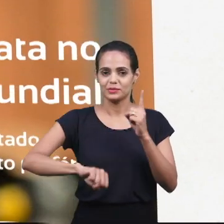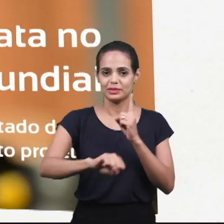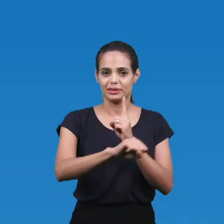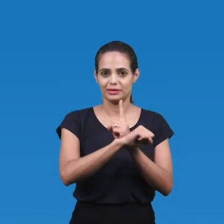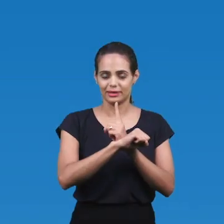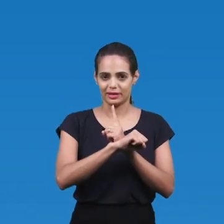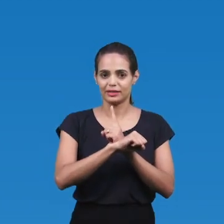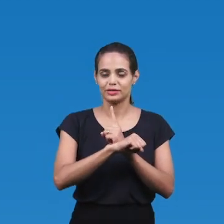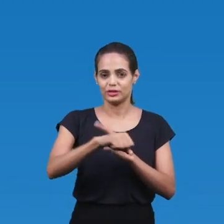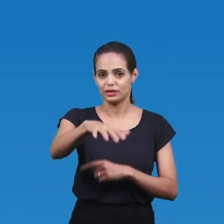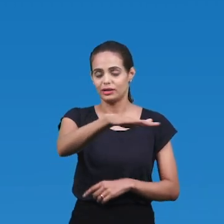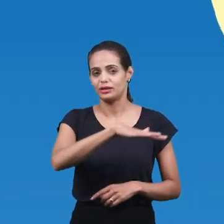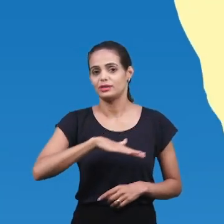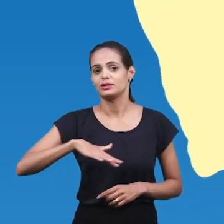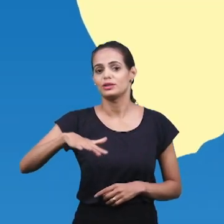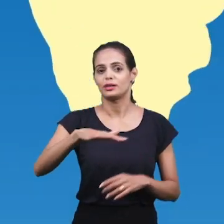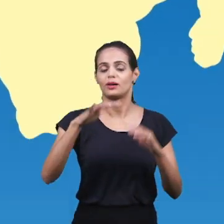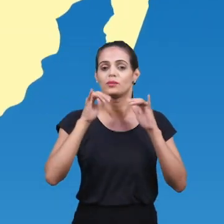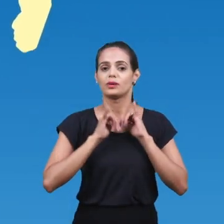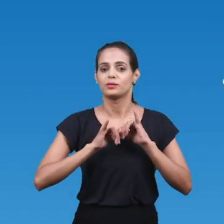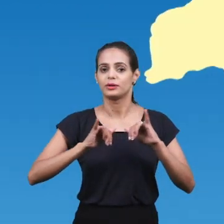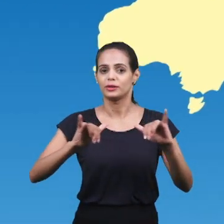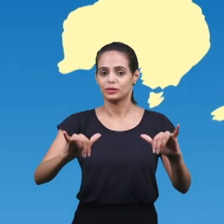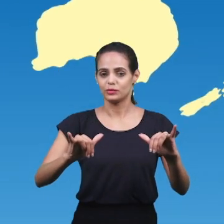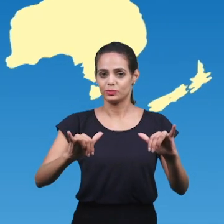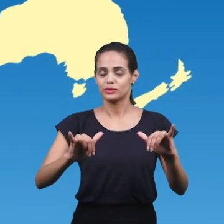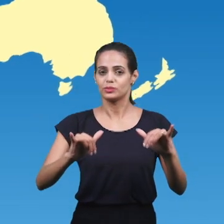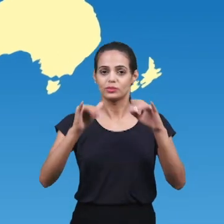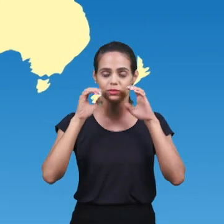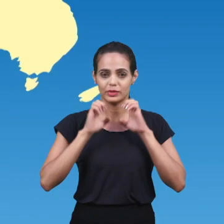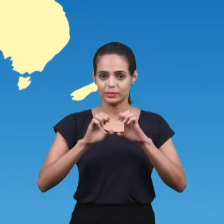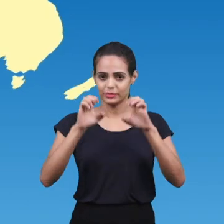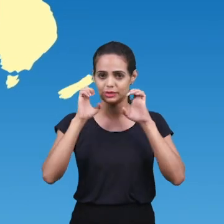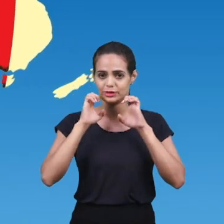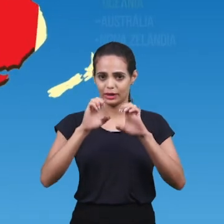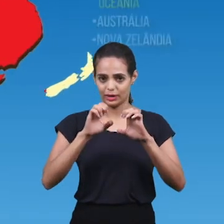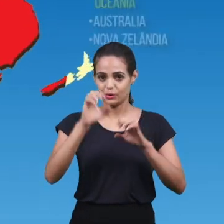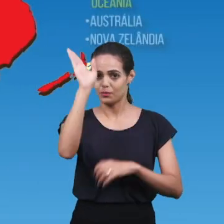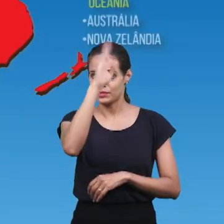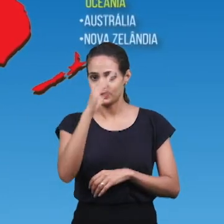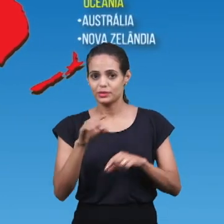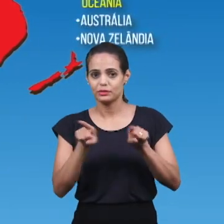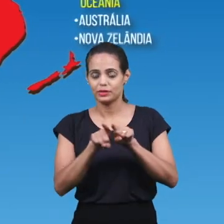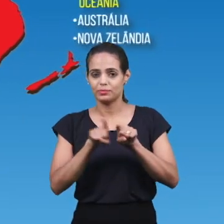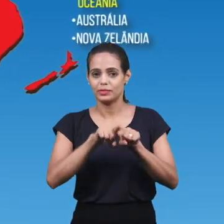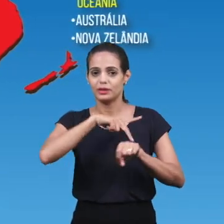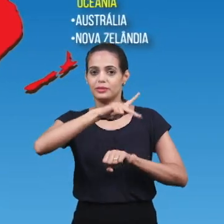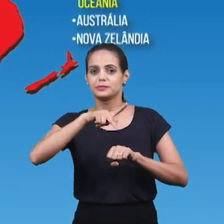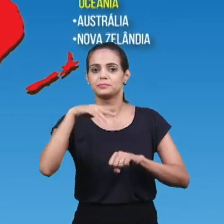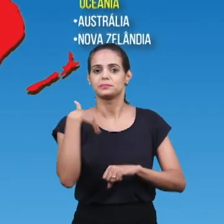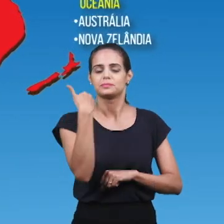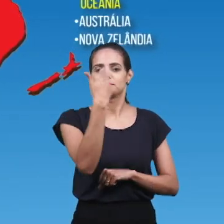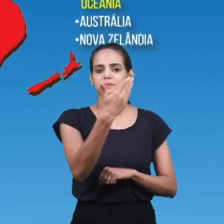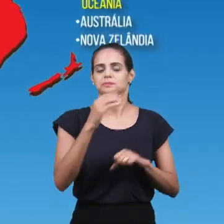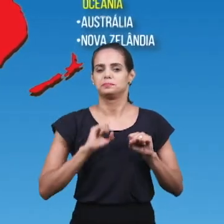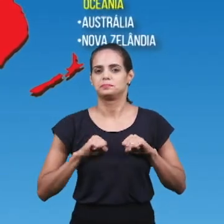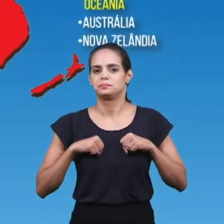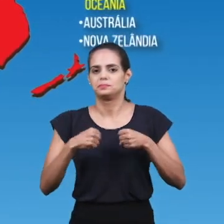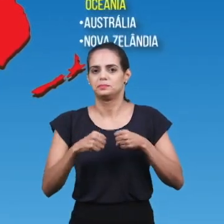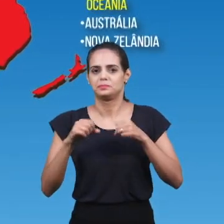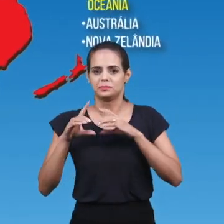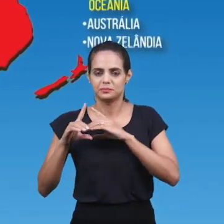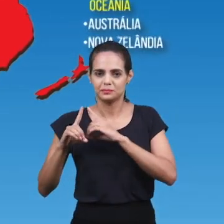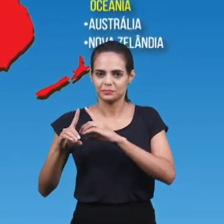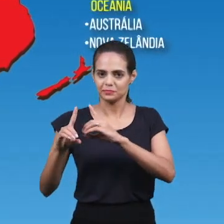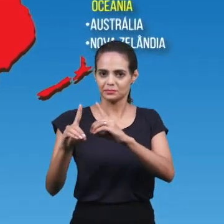em geral as ações referentes ao anúncio do Evangelho no Brasil e exterior, ao fortalecimento da doutrina